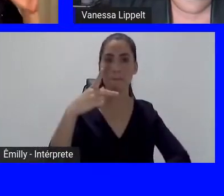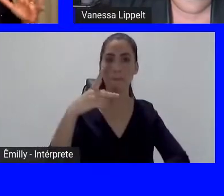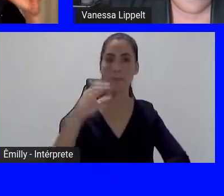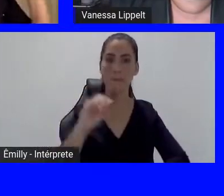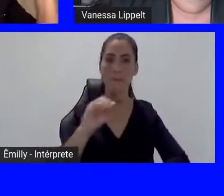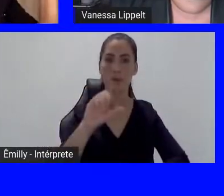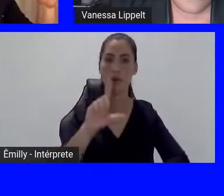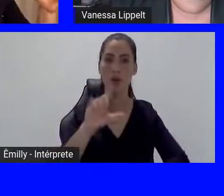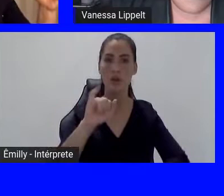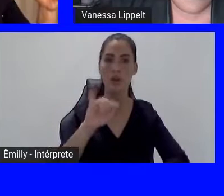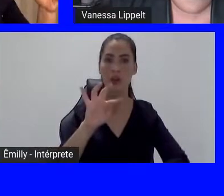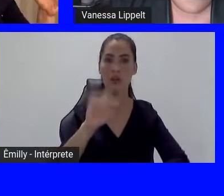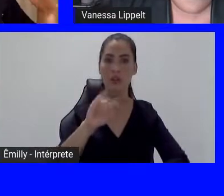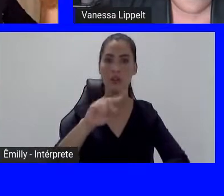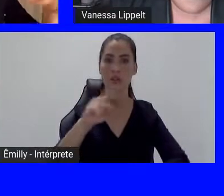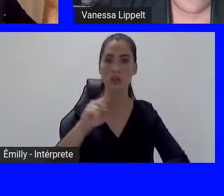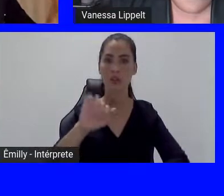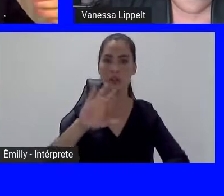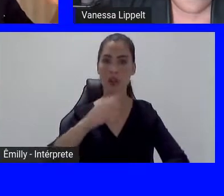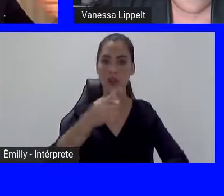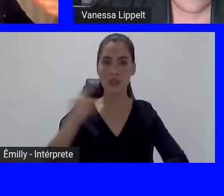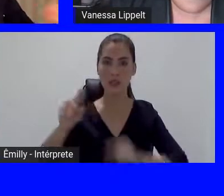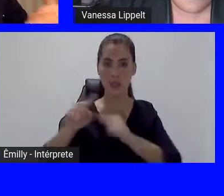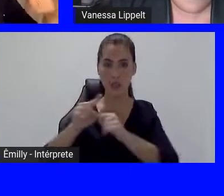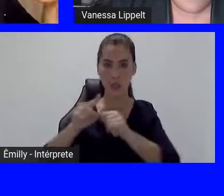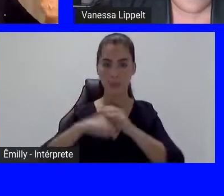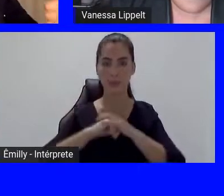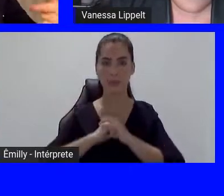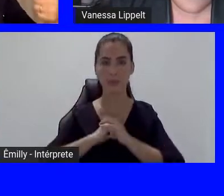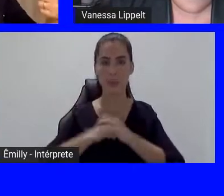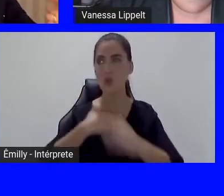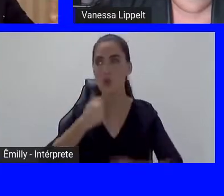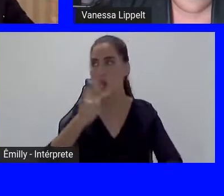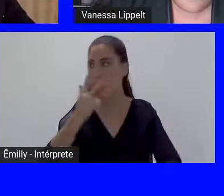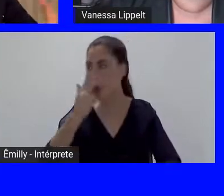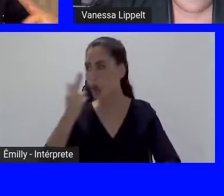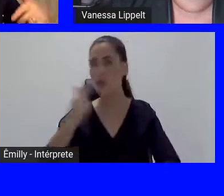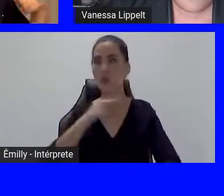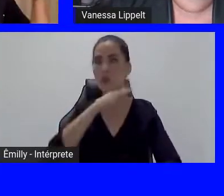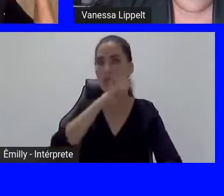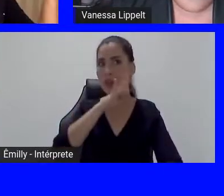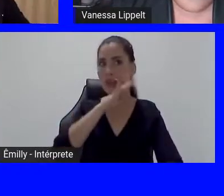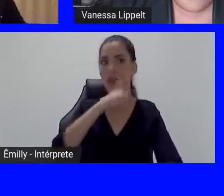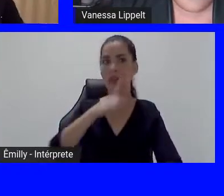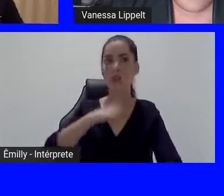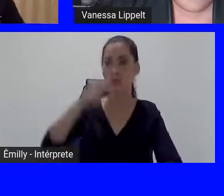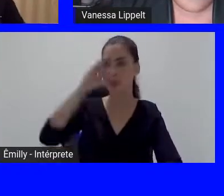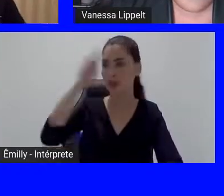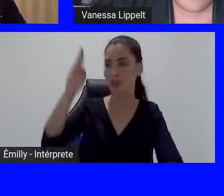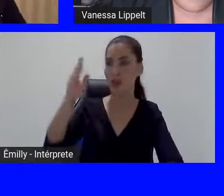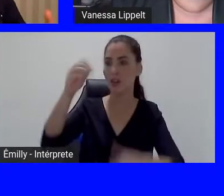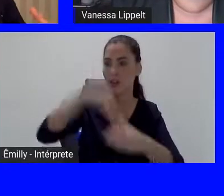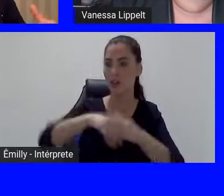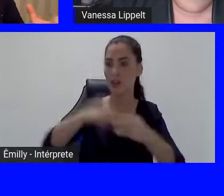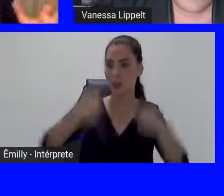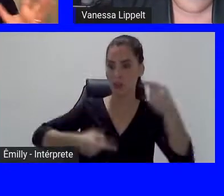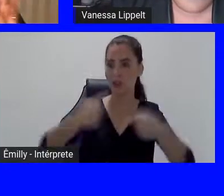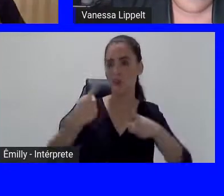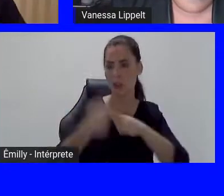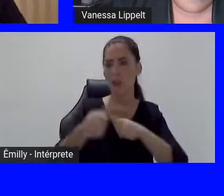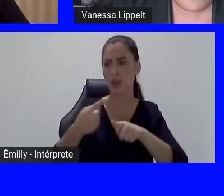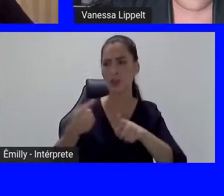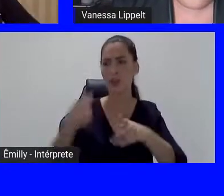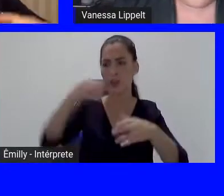em certos pontos chaves, porque também são instituições sérias, com credibilidade, e têm muito a contribuir. Seja na